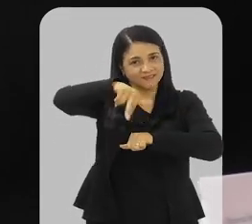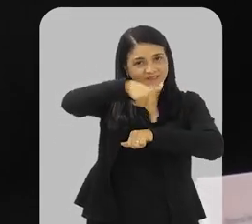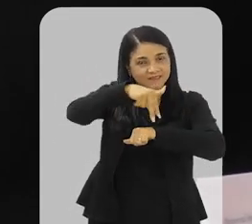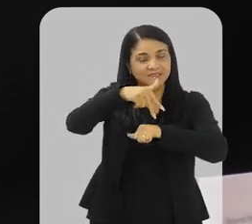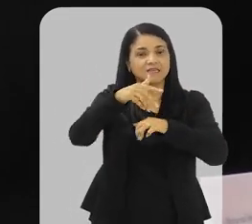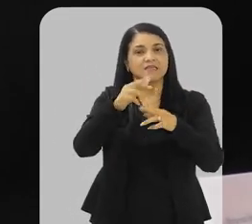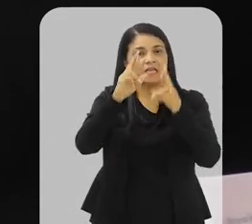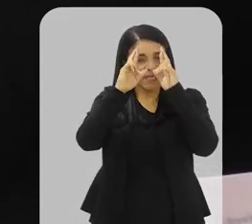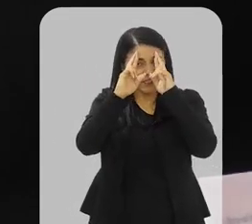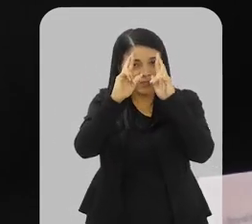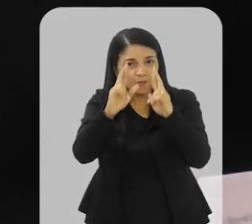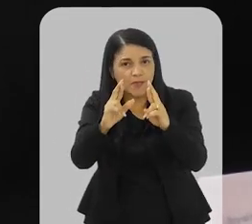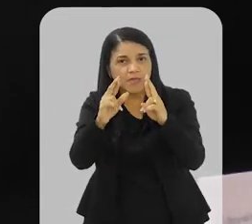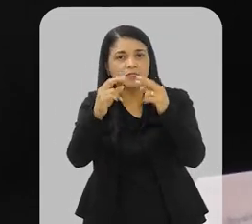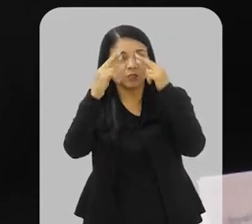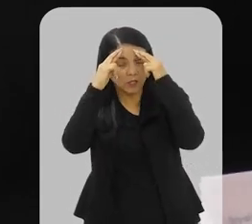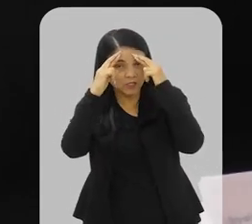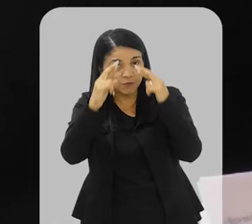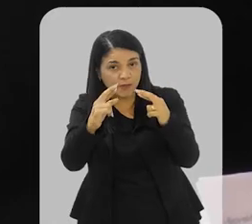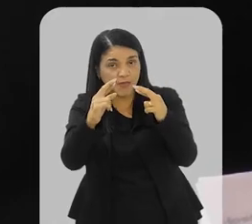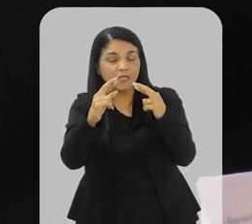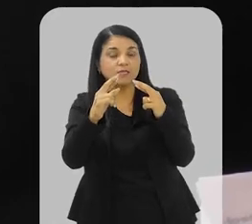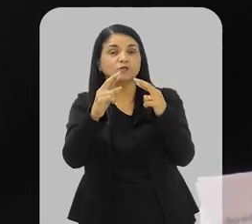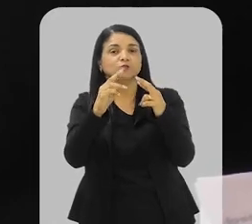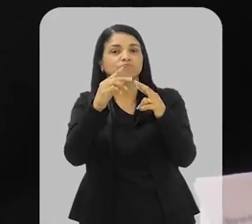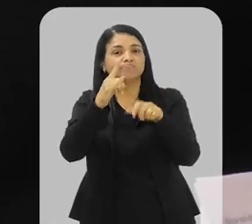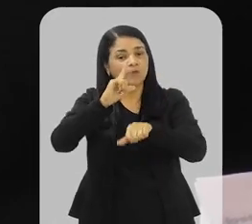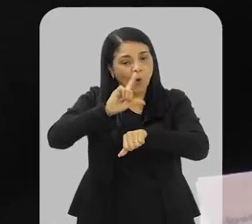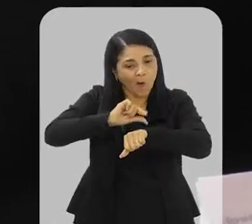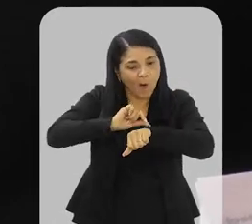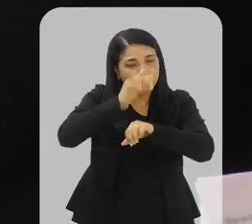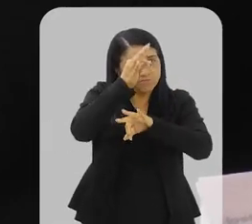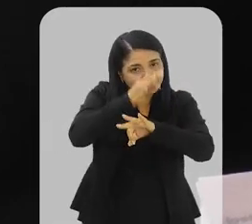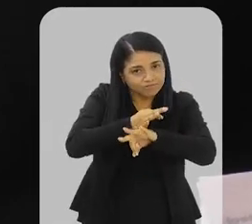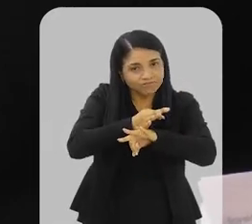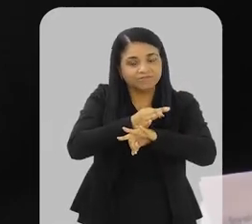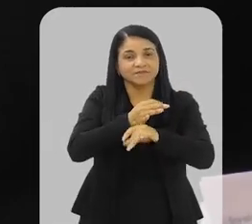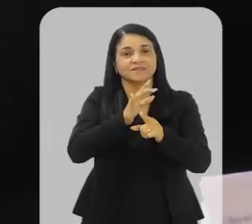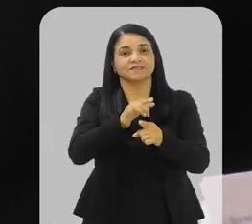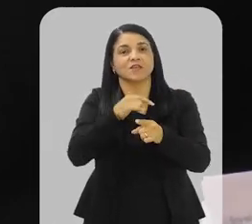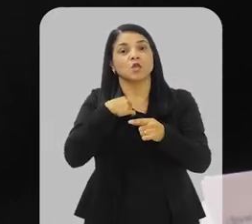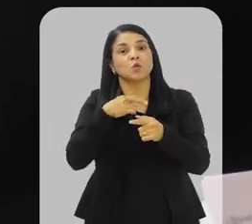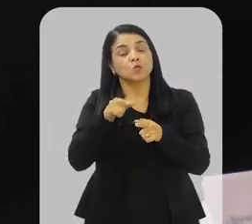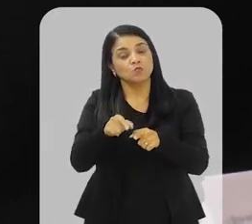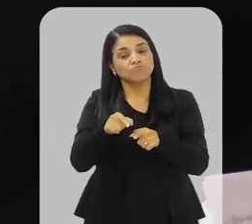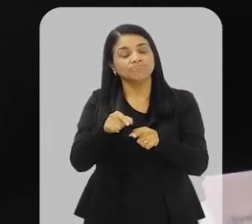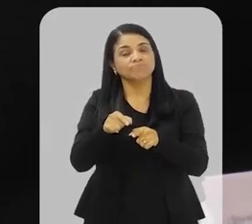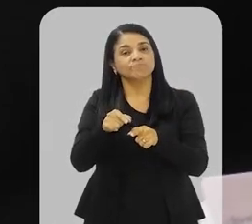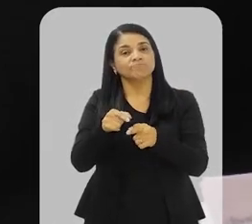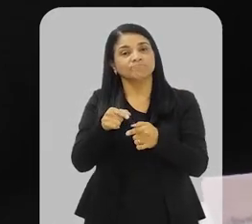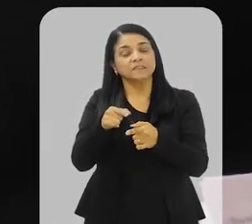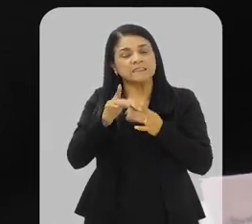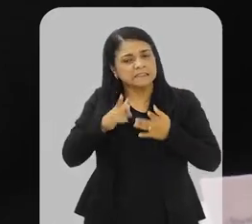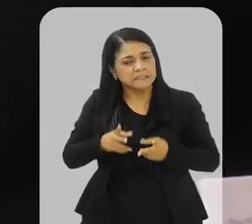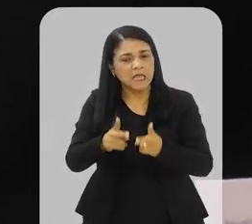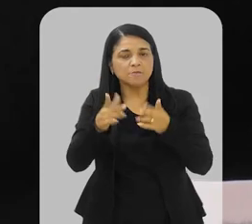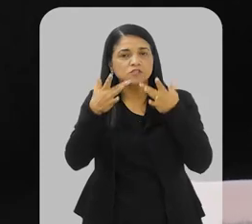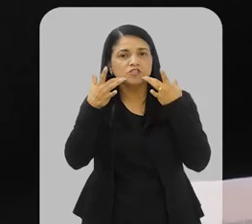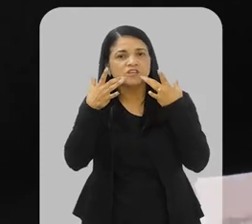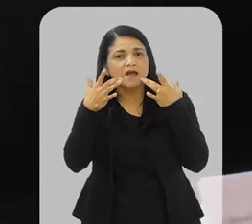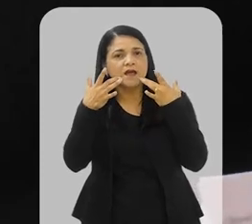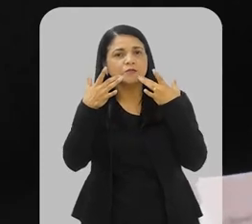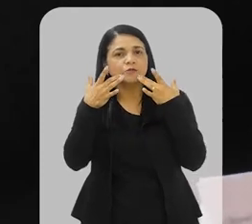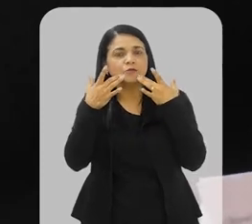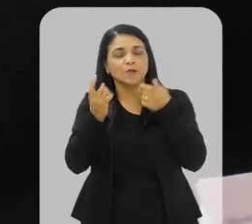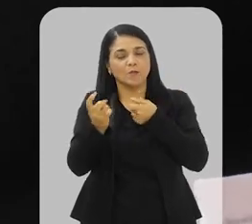coisas pontualidade respeito sabe e coisas que o carnaval às vezes se perde eu trouxe do teatro teatro sempre foi